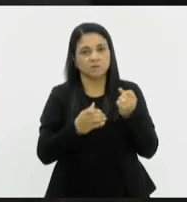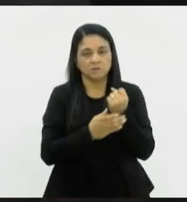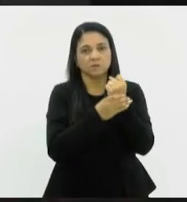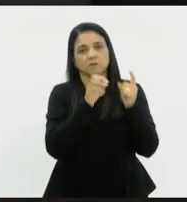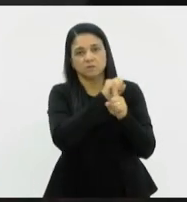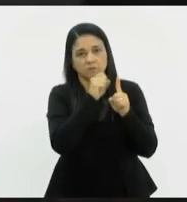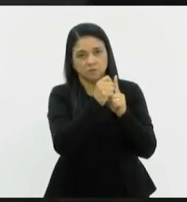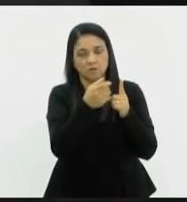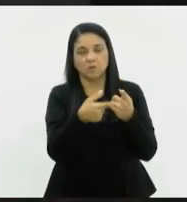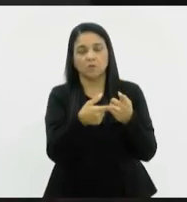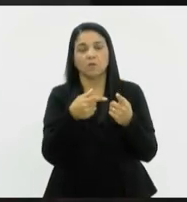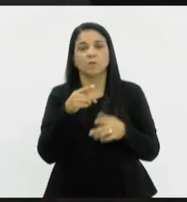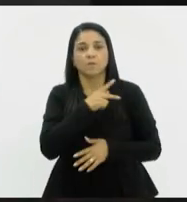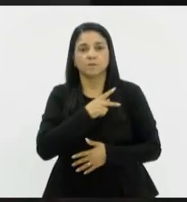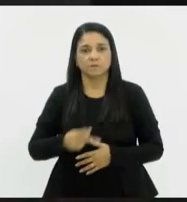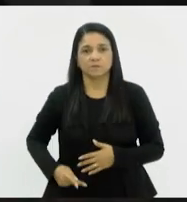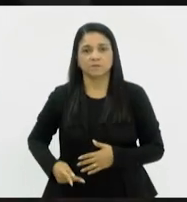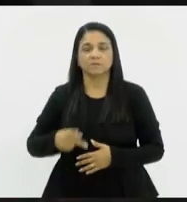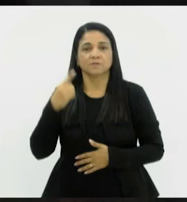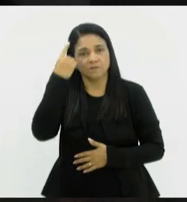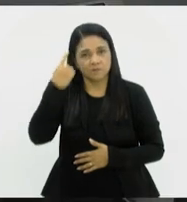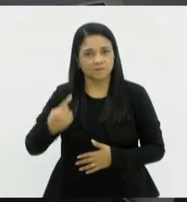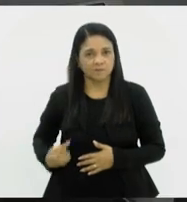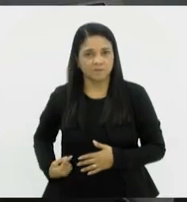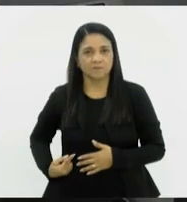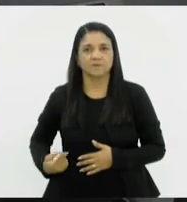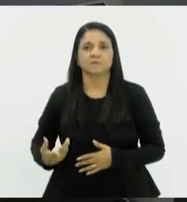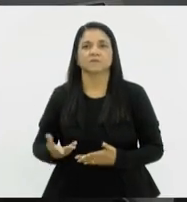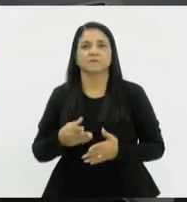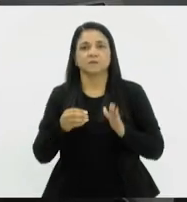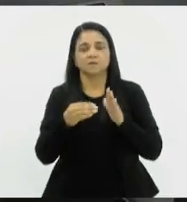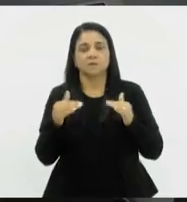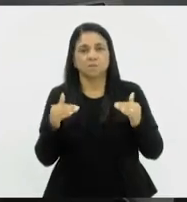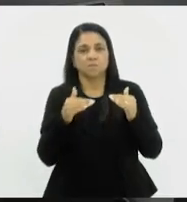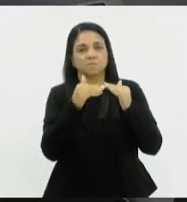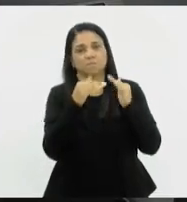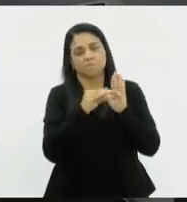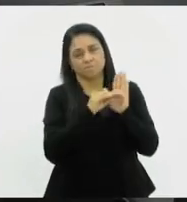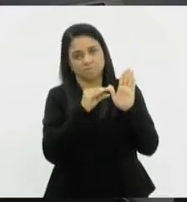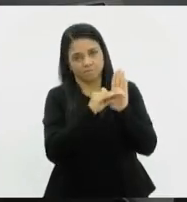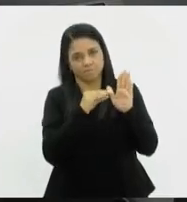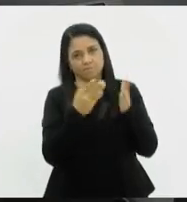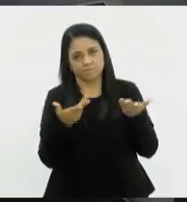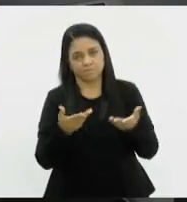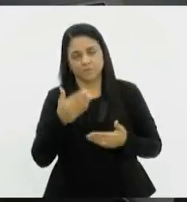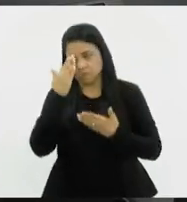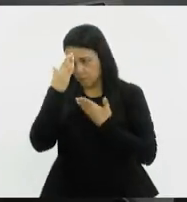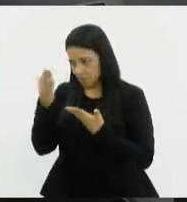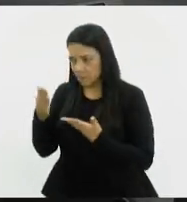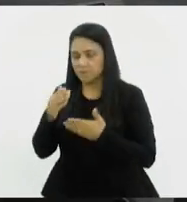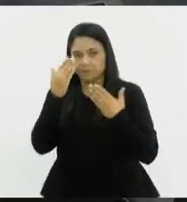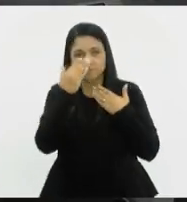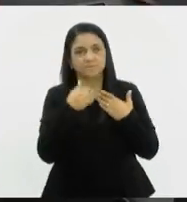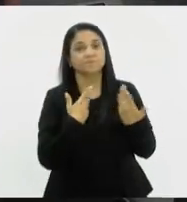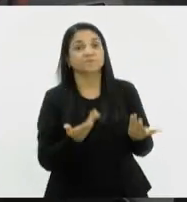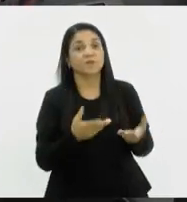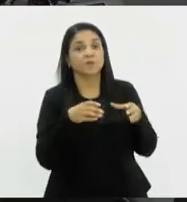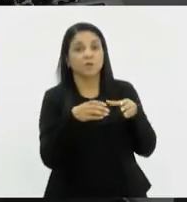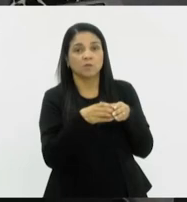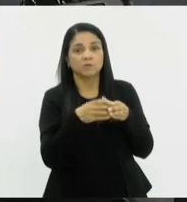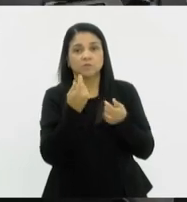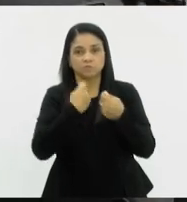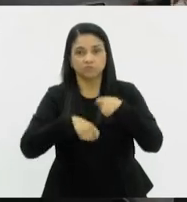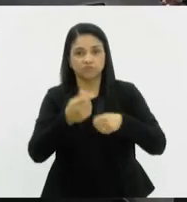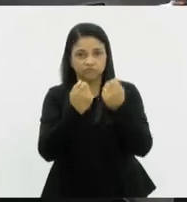Social, nossa presidenta Dani Balbi, por favor. Parecer favorável, presidente. Muito obrigado, meu amor. Pela Comissão de Economia,